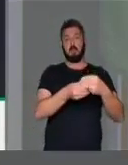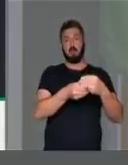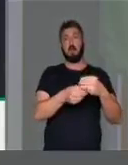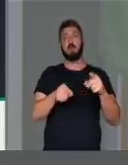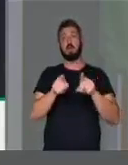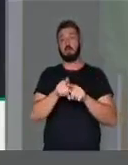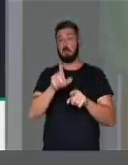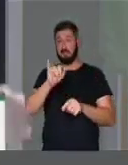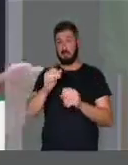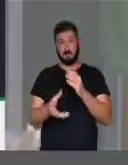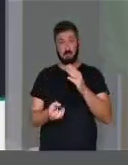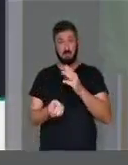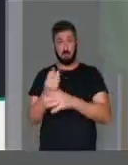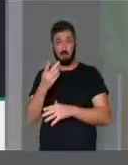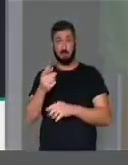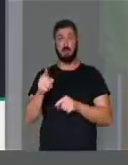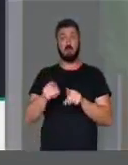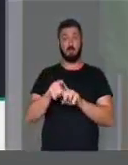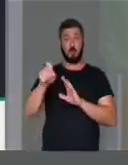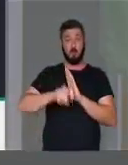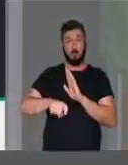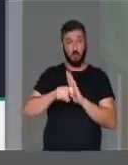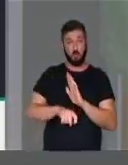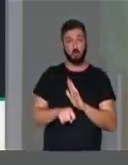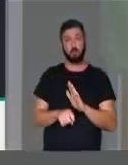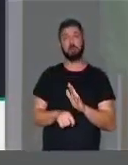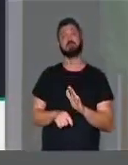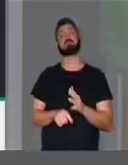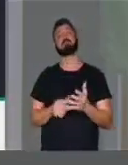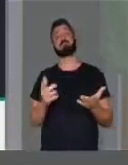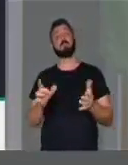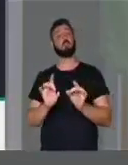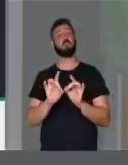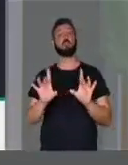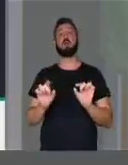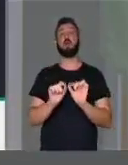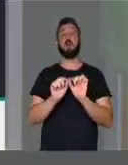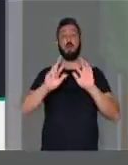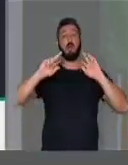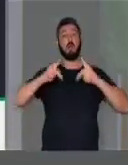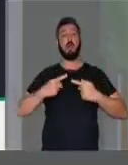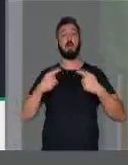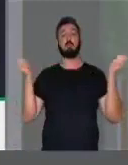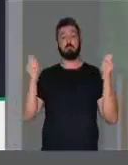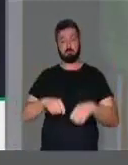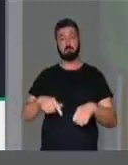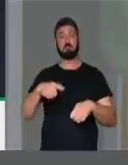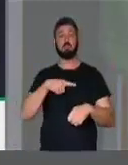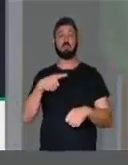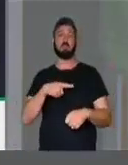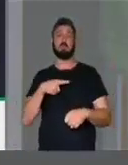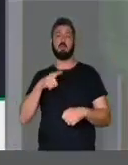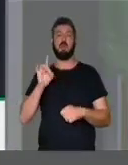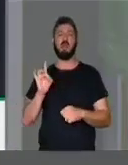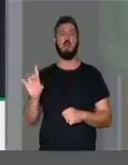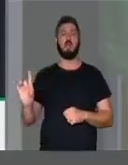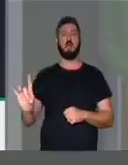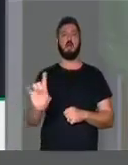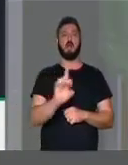sem a criação ou majoração de tributos, bastando que se reconheça a capacidade de